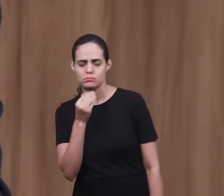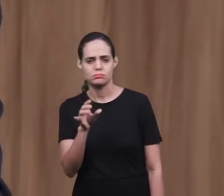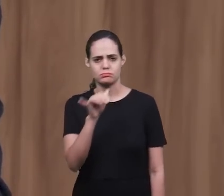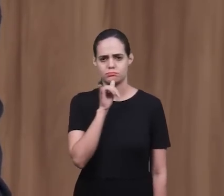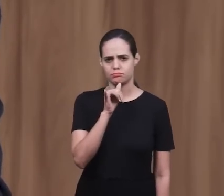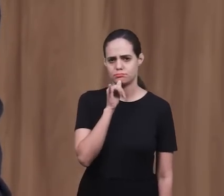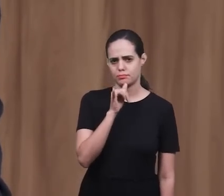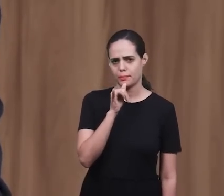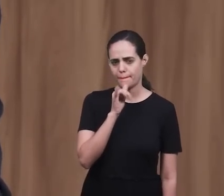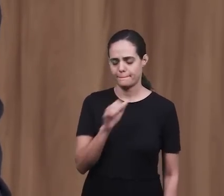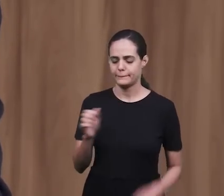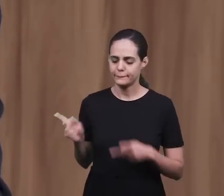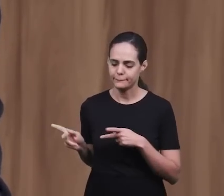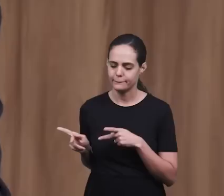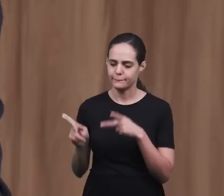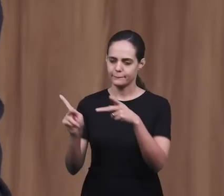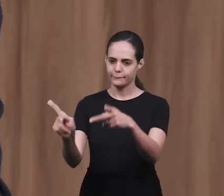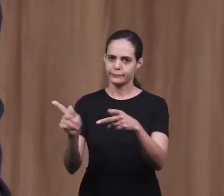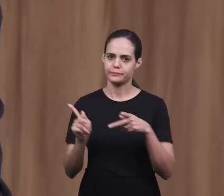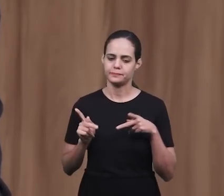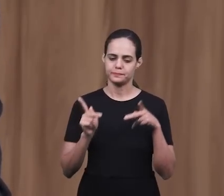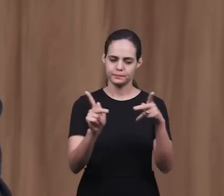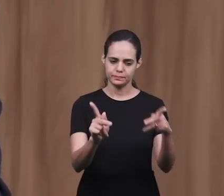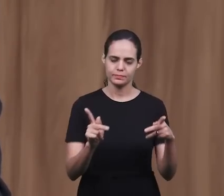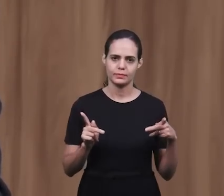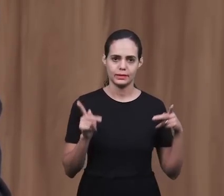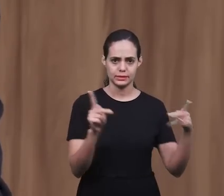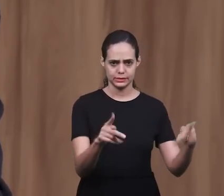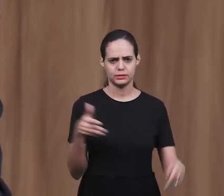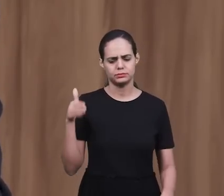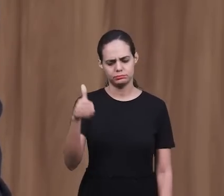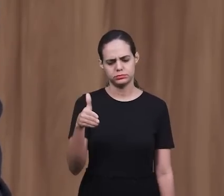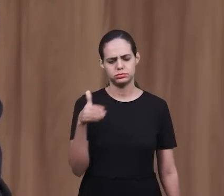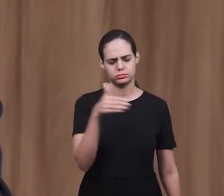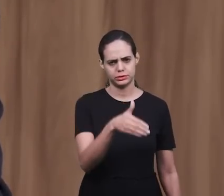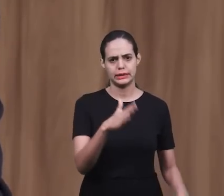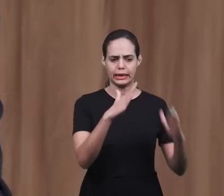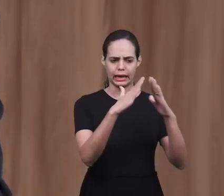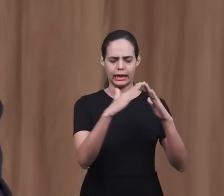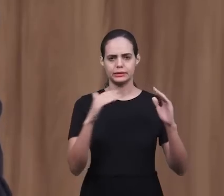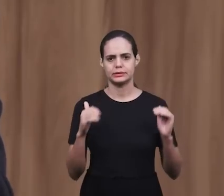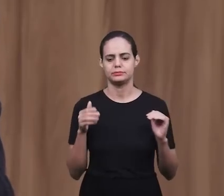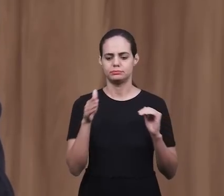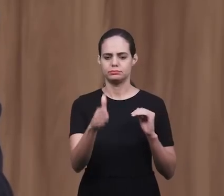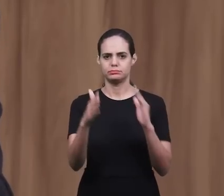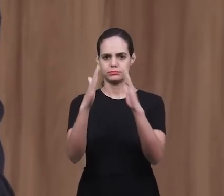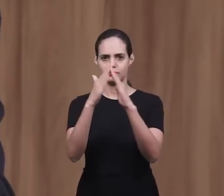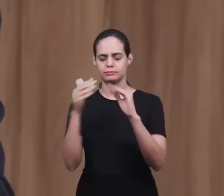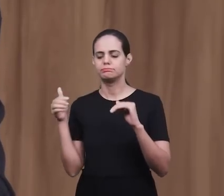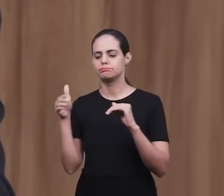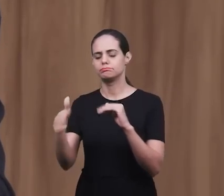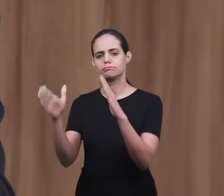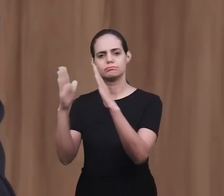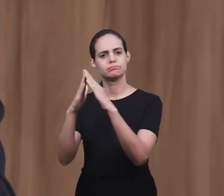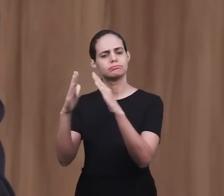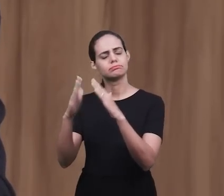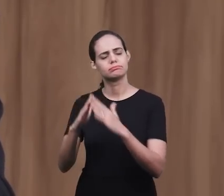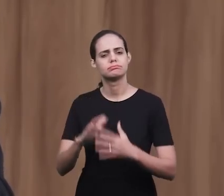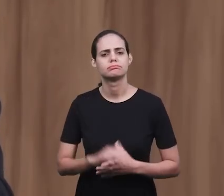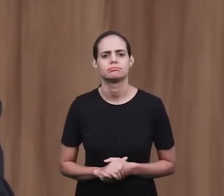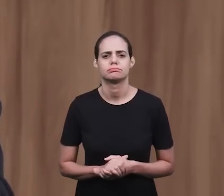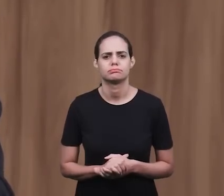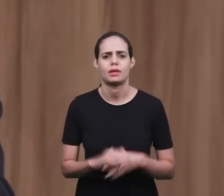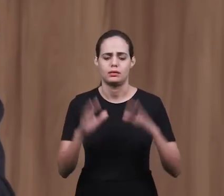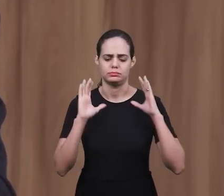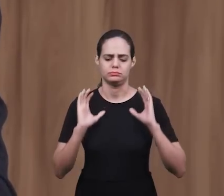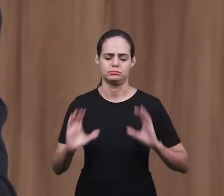lar. E aí é que vem um aspecto que é fundamental, né, sobre a questão comportamental do pastor,